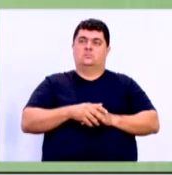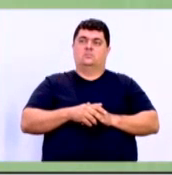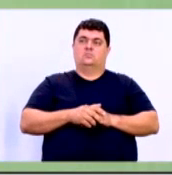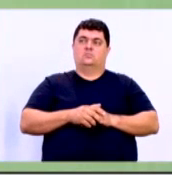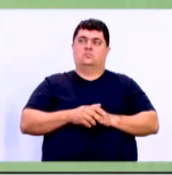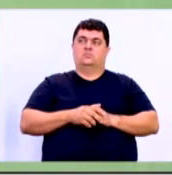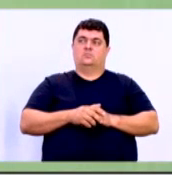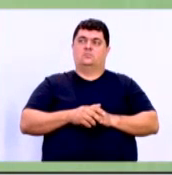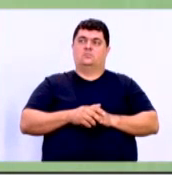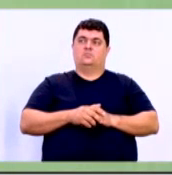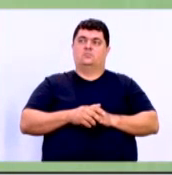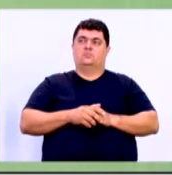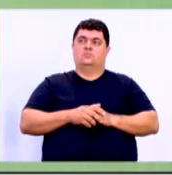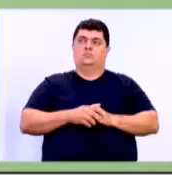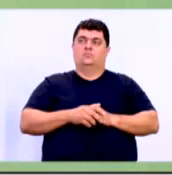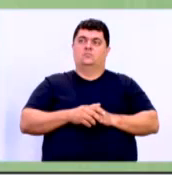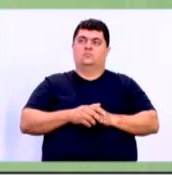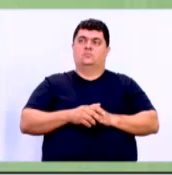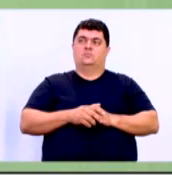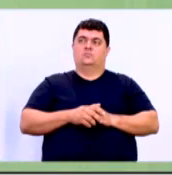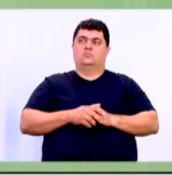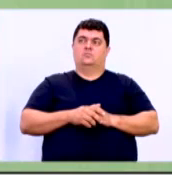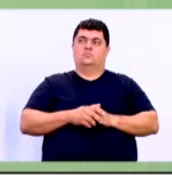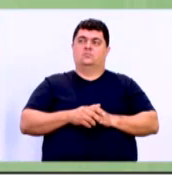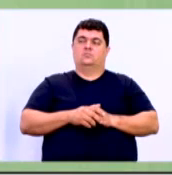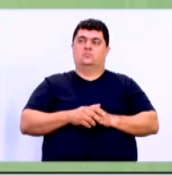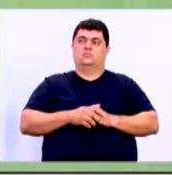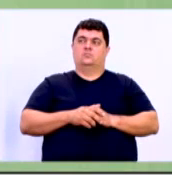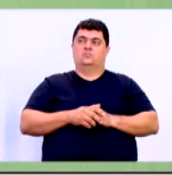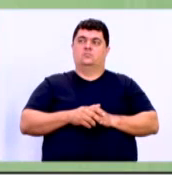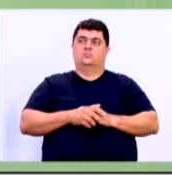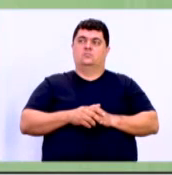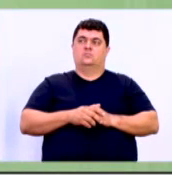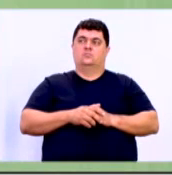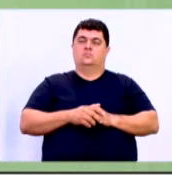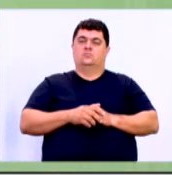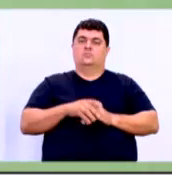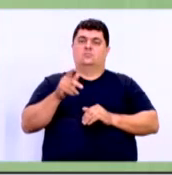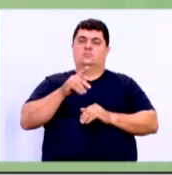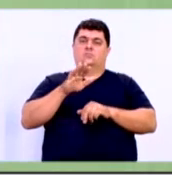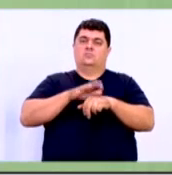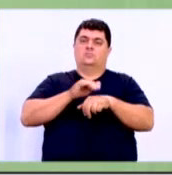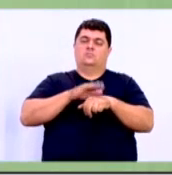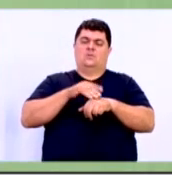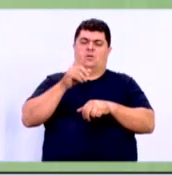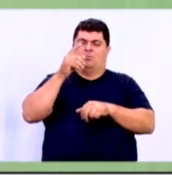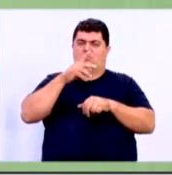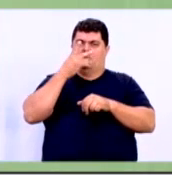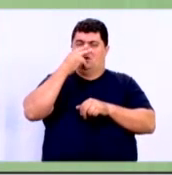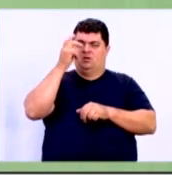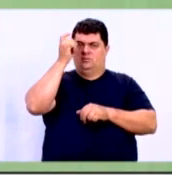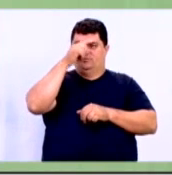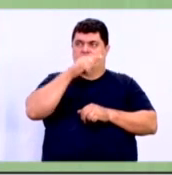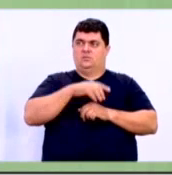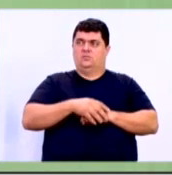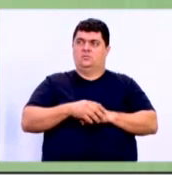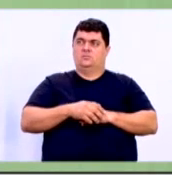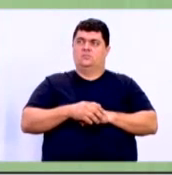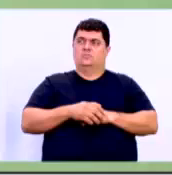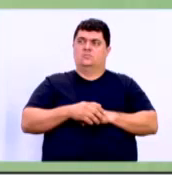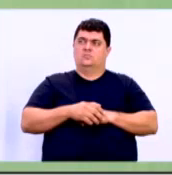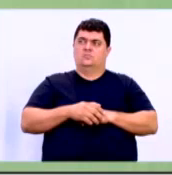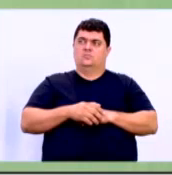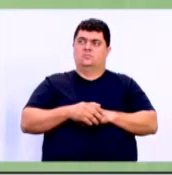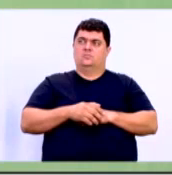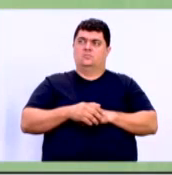a 180 mil. Ah, não, agora eu vou chamar o meu professor aqui, que essa parte é difícil. No custeio por